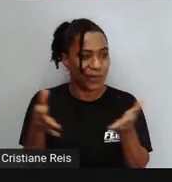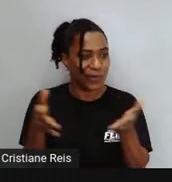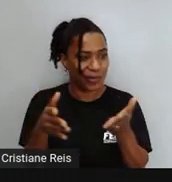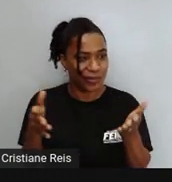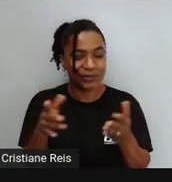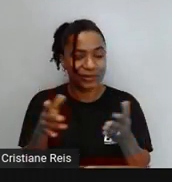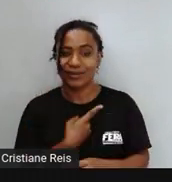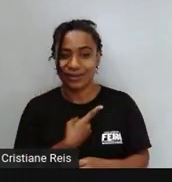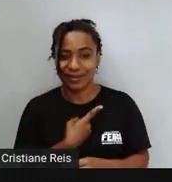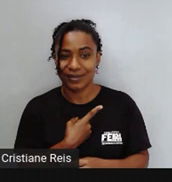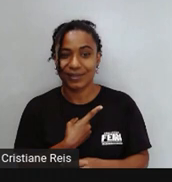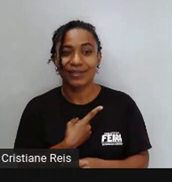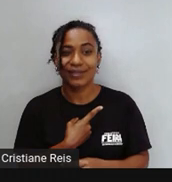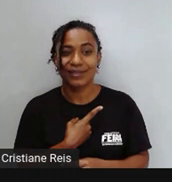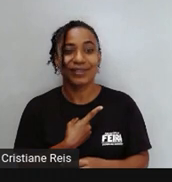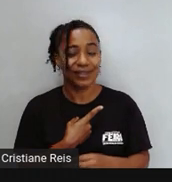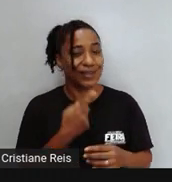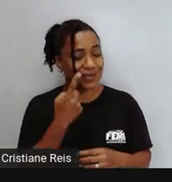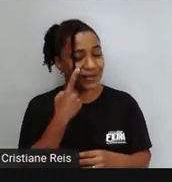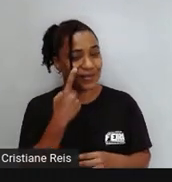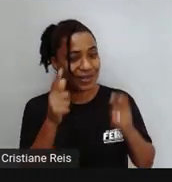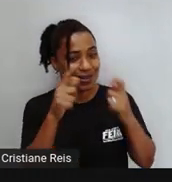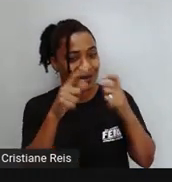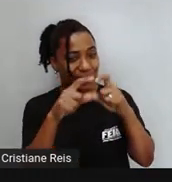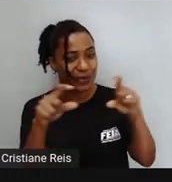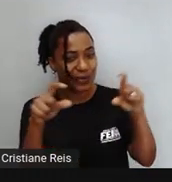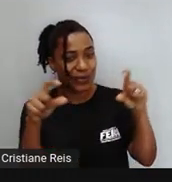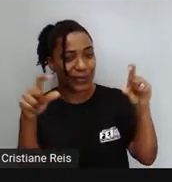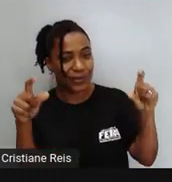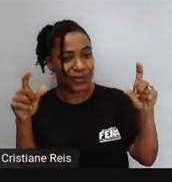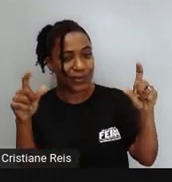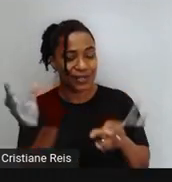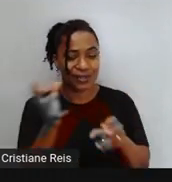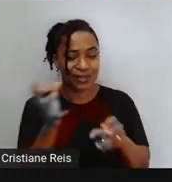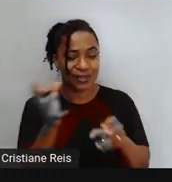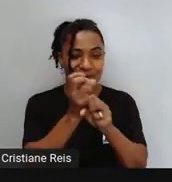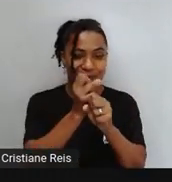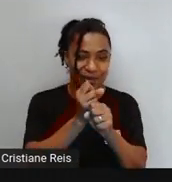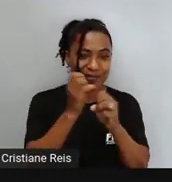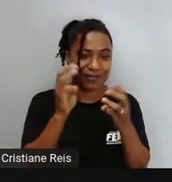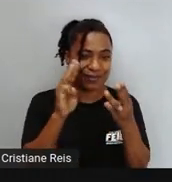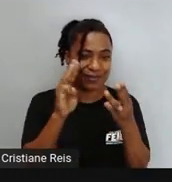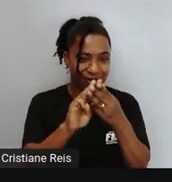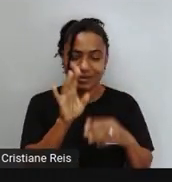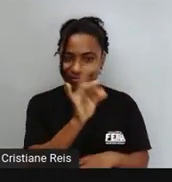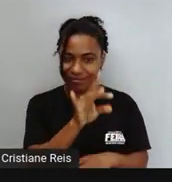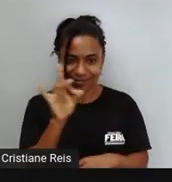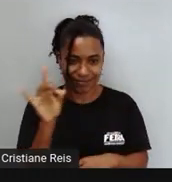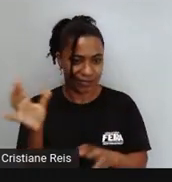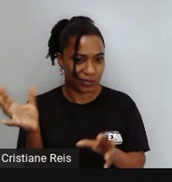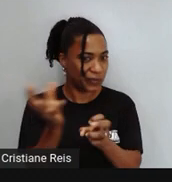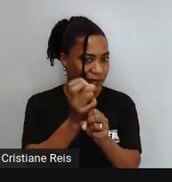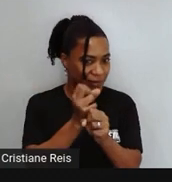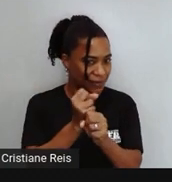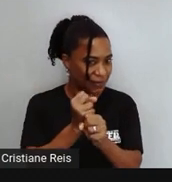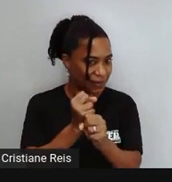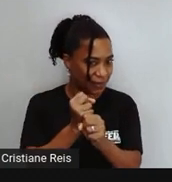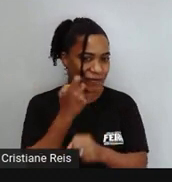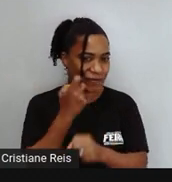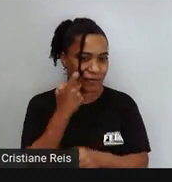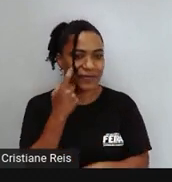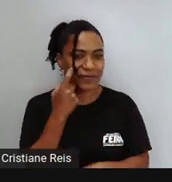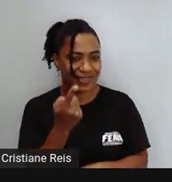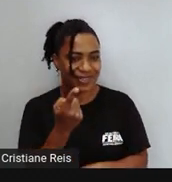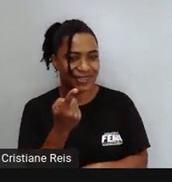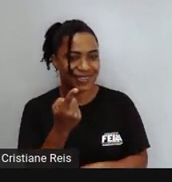a descrição por extenso de cada operação matemática com seus respectivos resultados, ok? Então vamos lá,